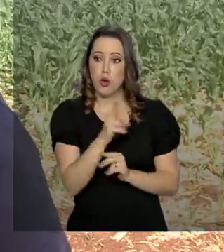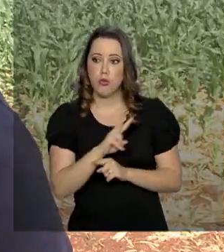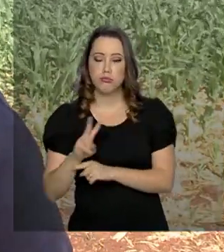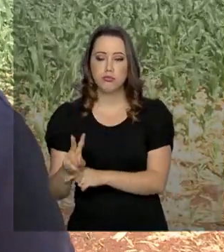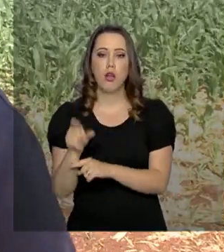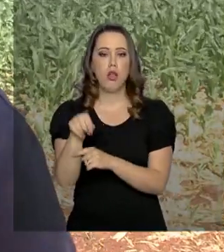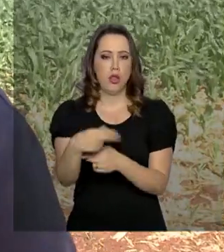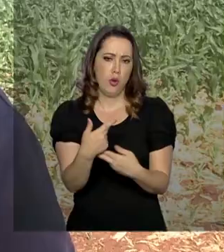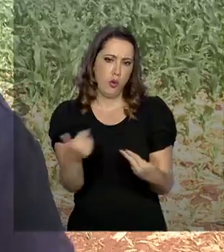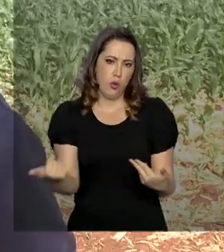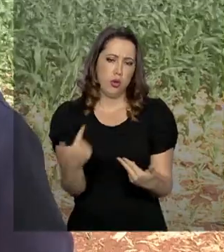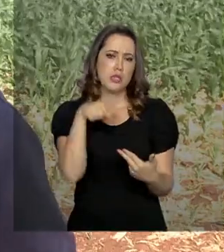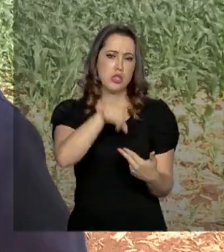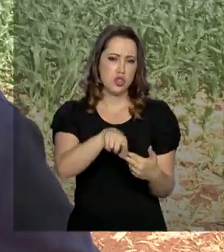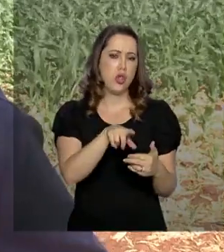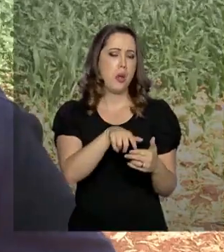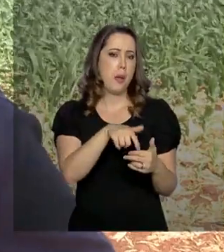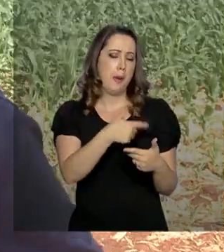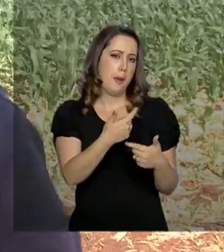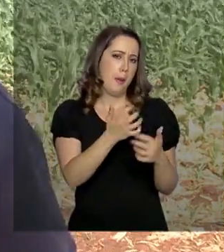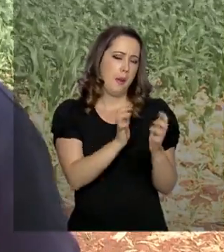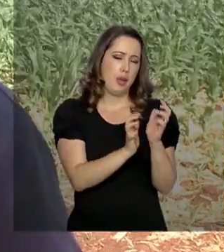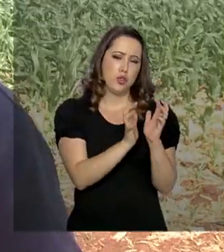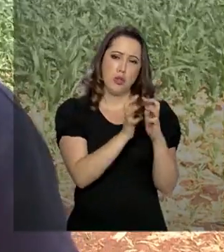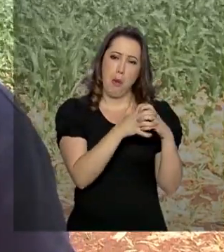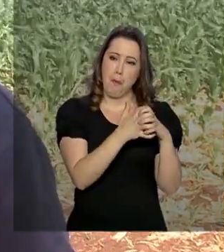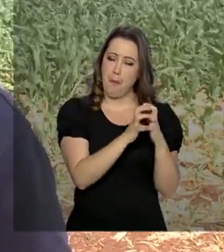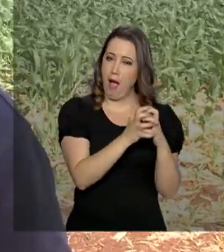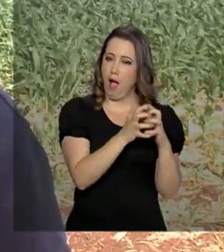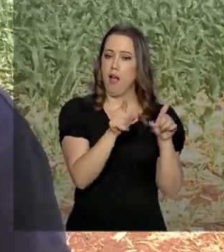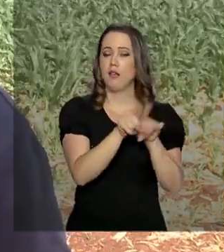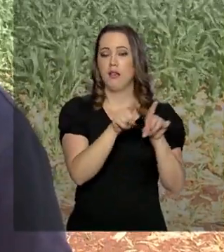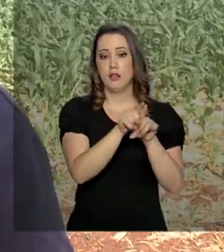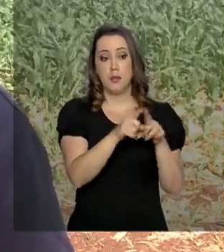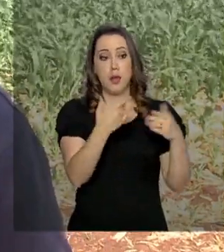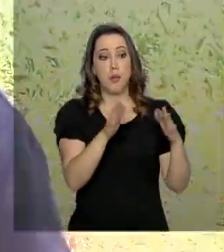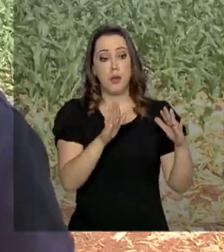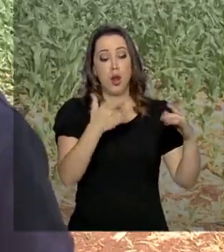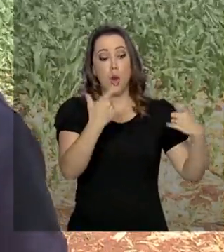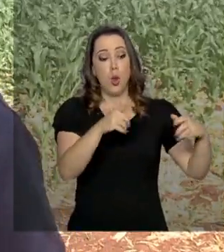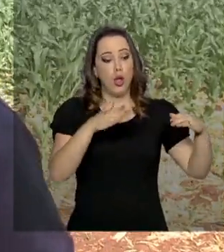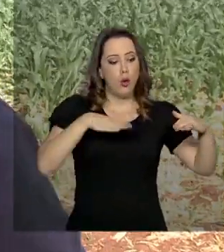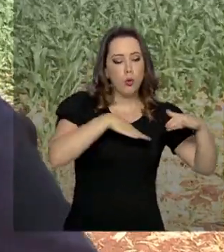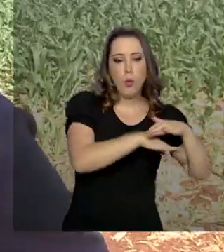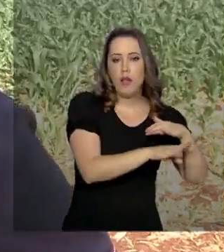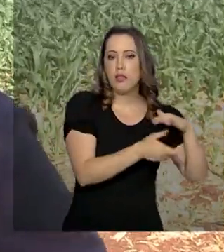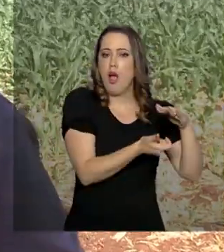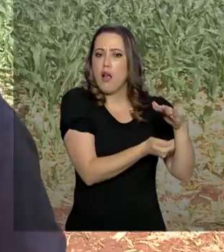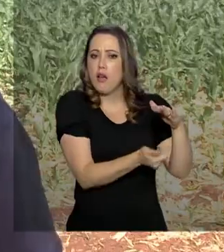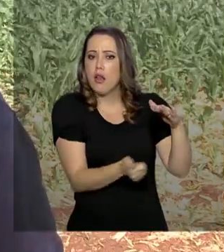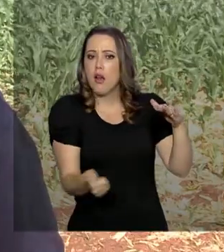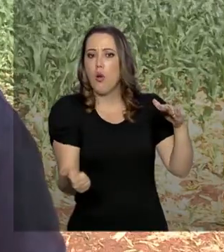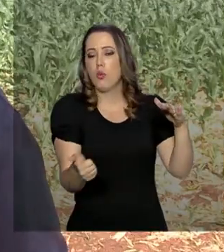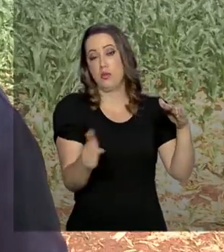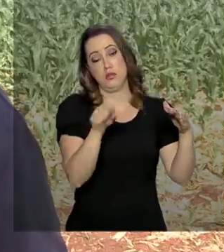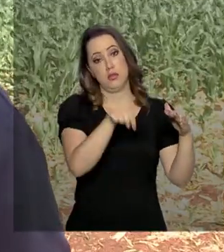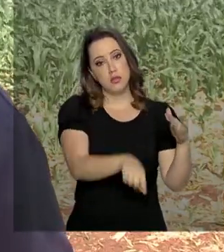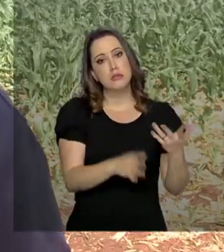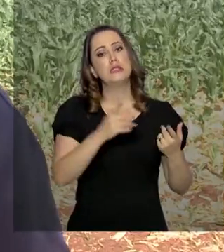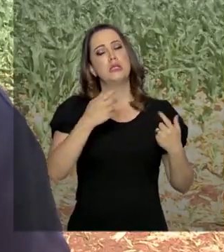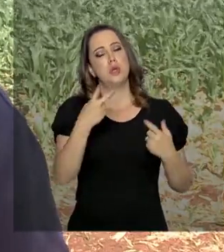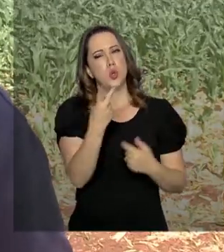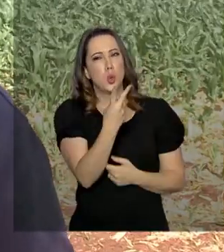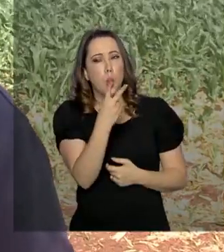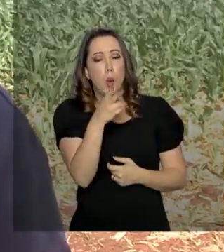armazenagem de grãos também, mais ou menos uns 2 milhões de reais para isso. A maioria dos produtores tem uma dependência muito grande desse